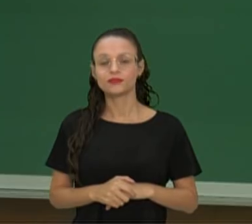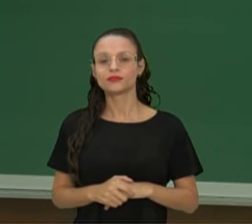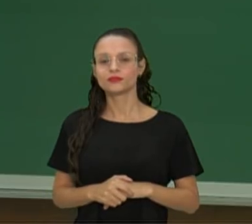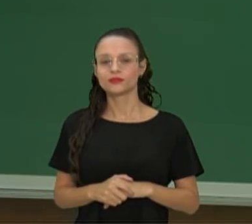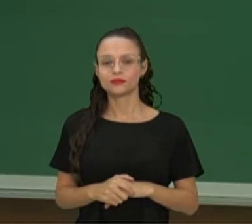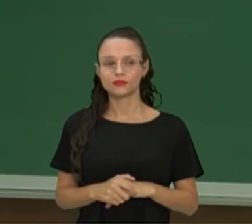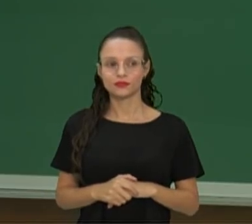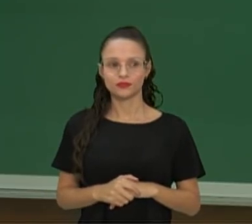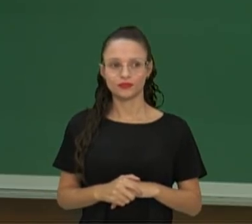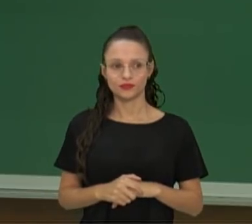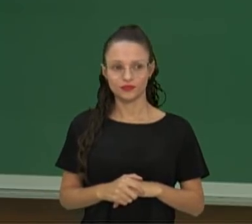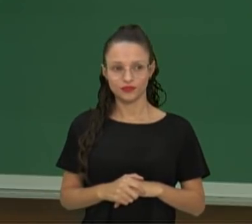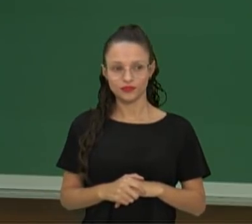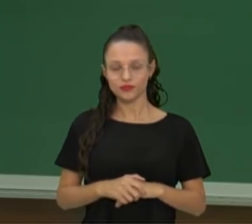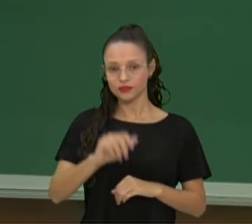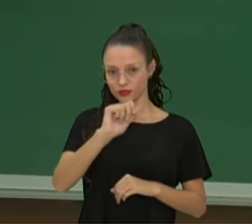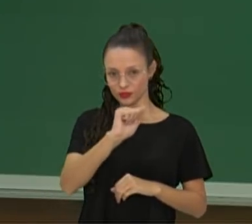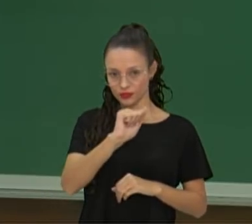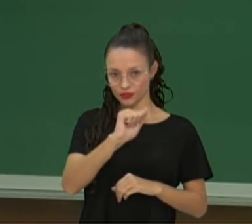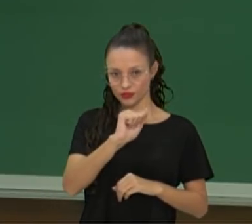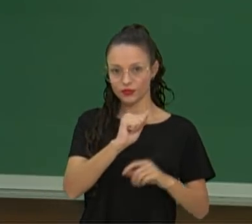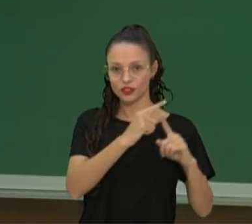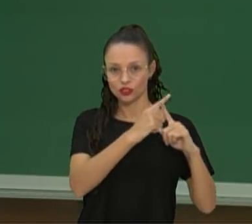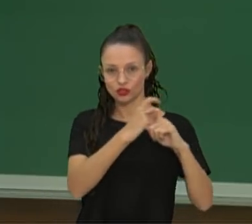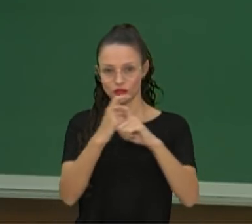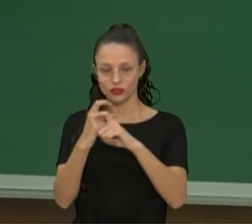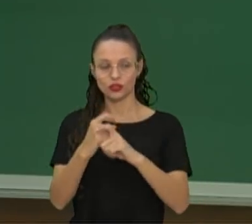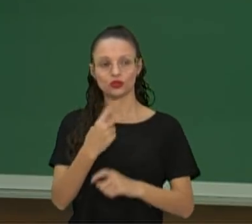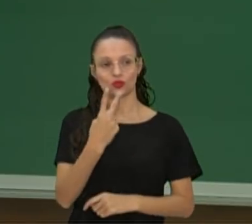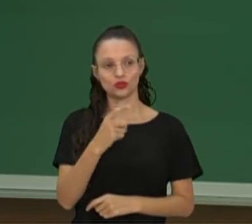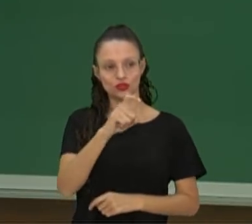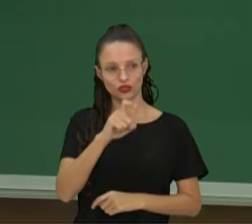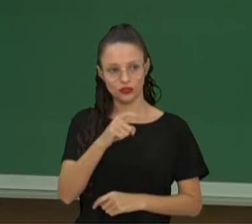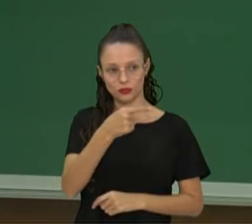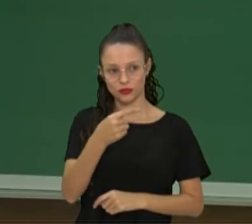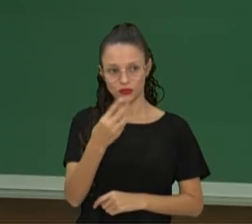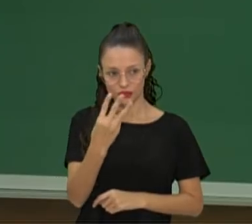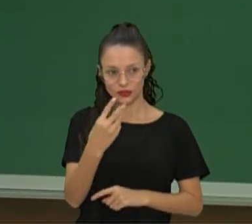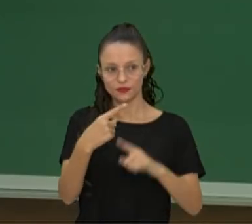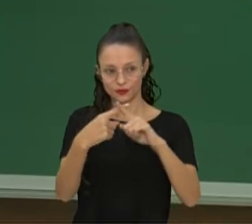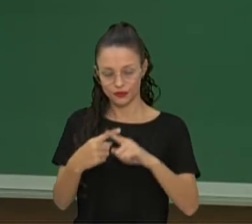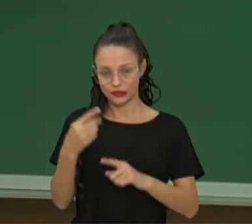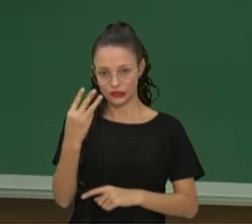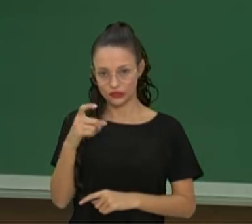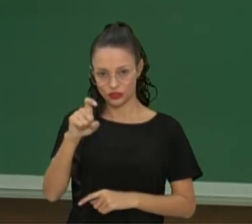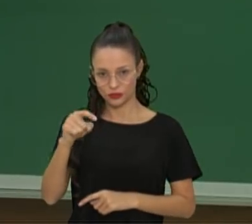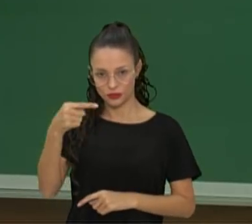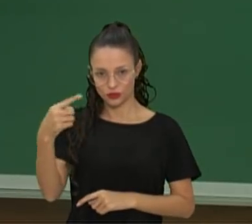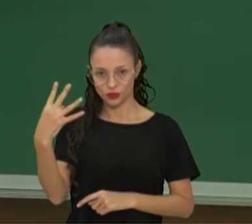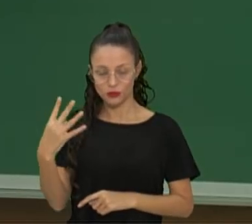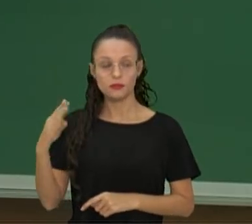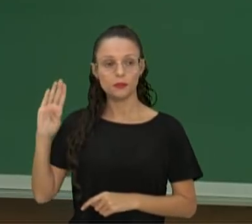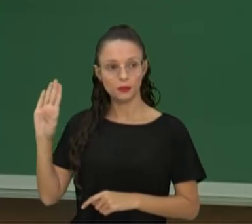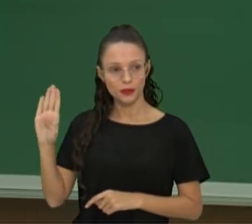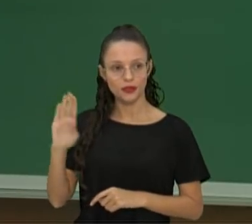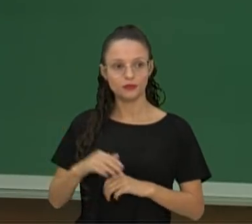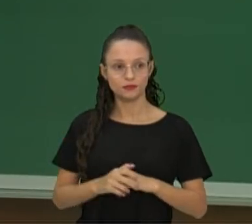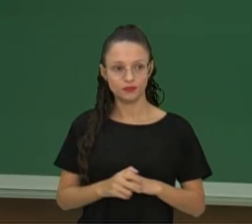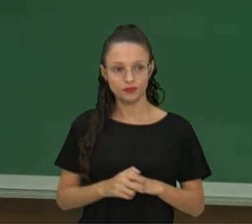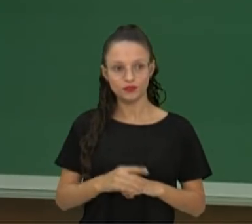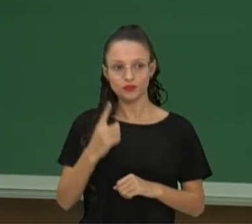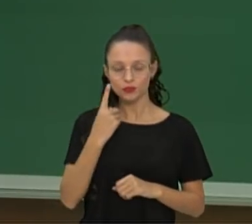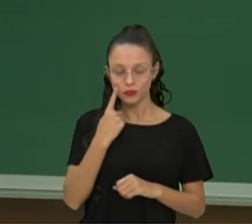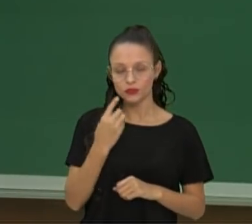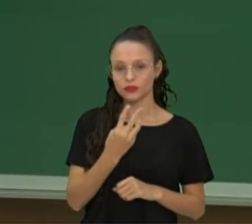Tenho dois binômios na letra A, 2x menos 3 vezes 3x menos 4. E na letra B eu tenho um trinômio por